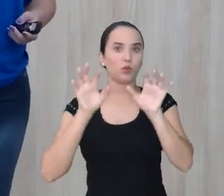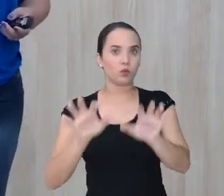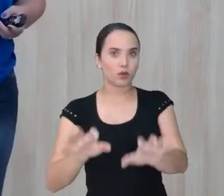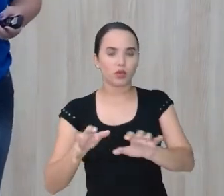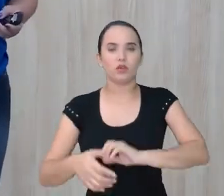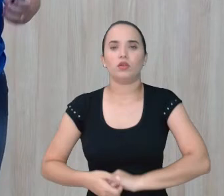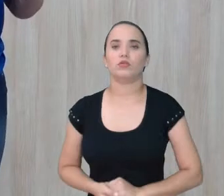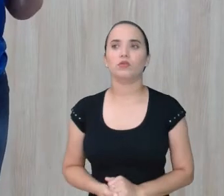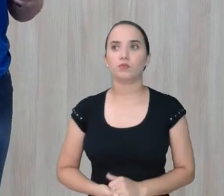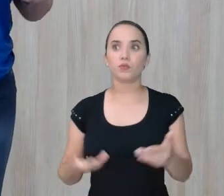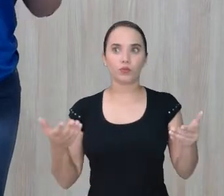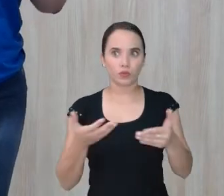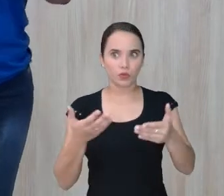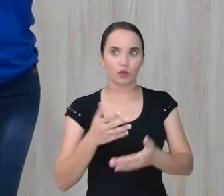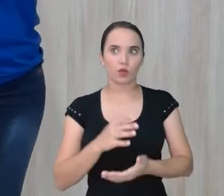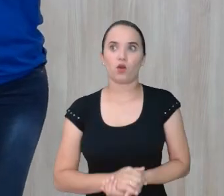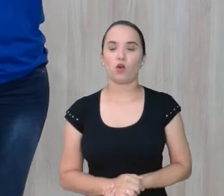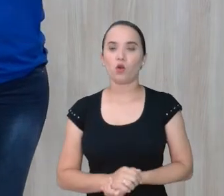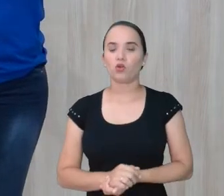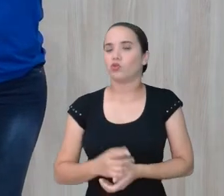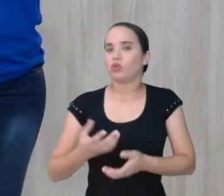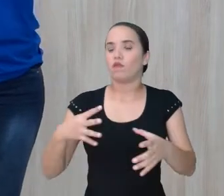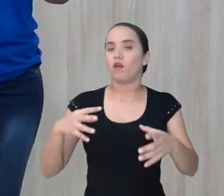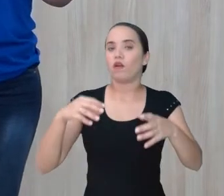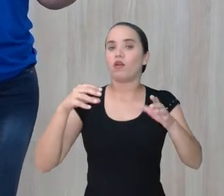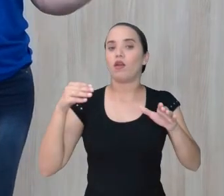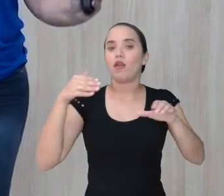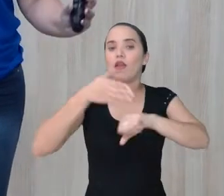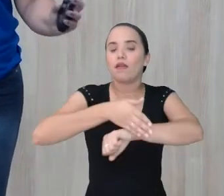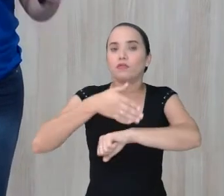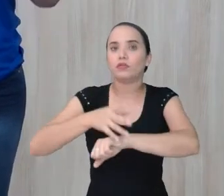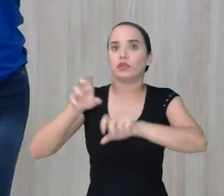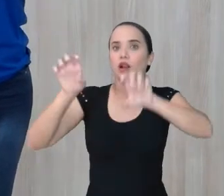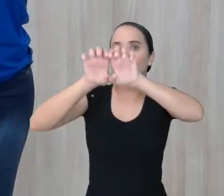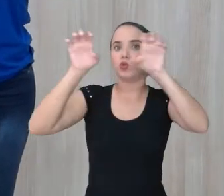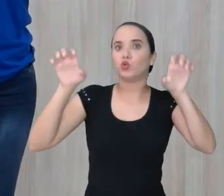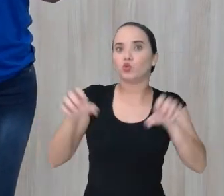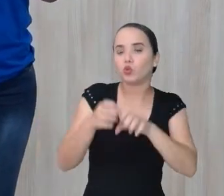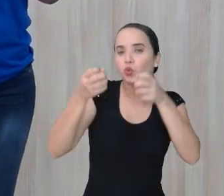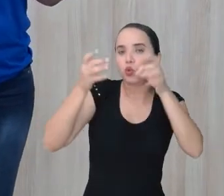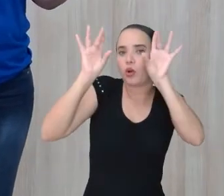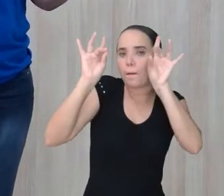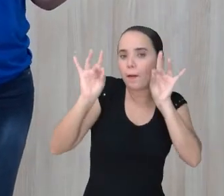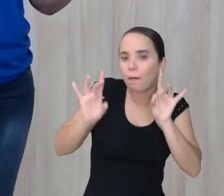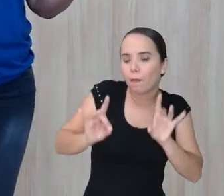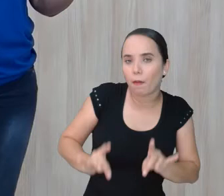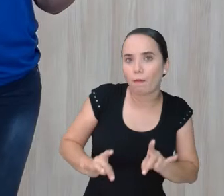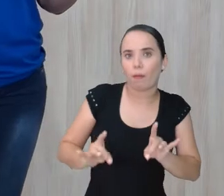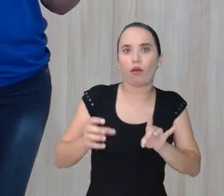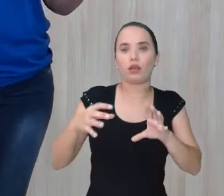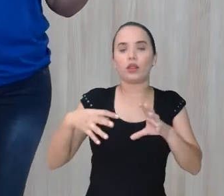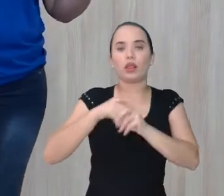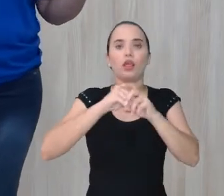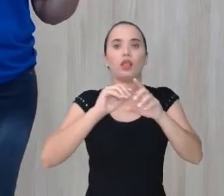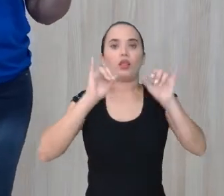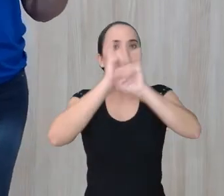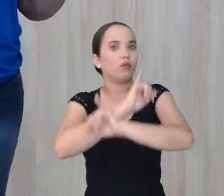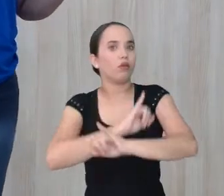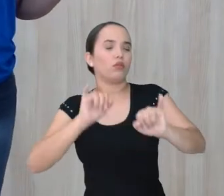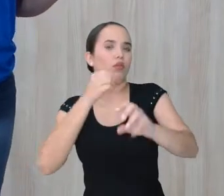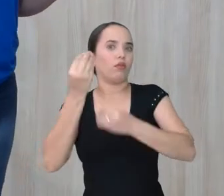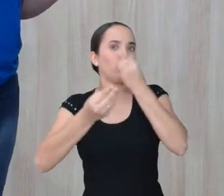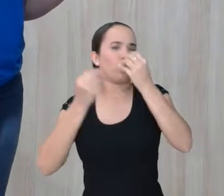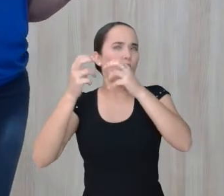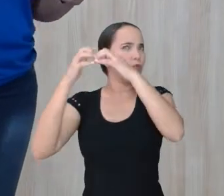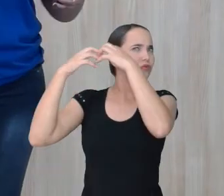vai agora para a estrutura de escrita da notícia. Como é que a gente pode pensar